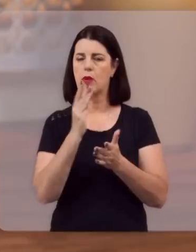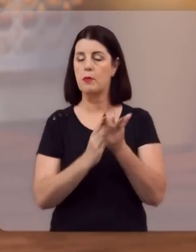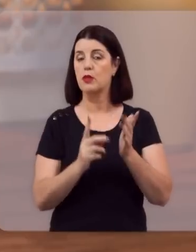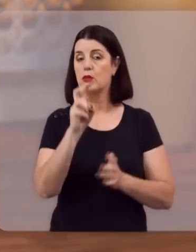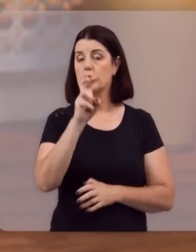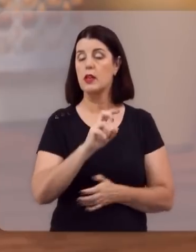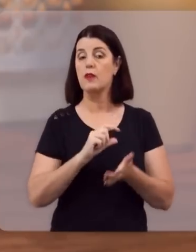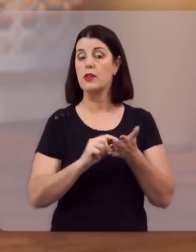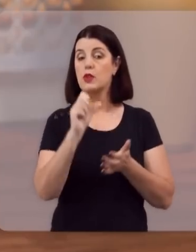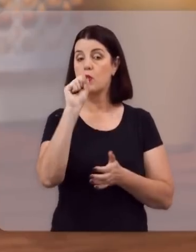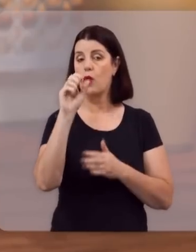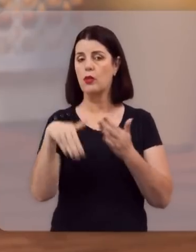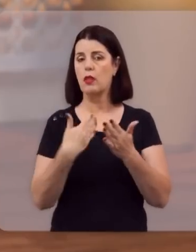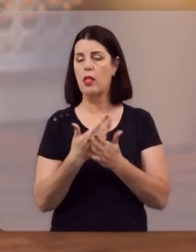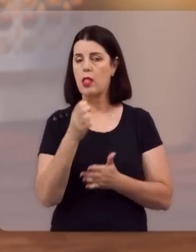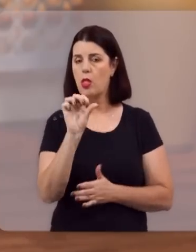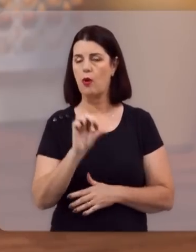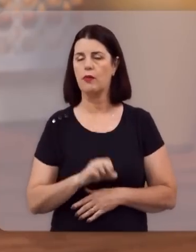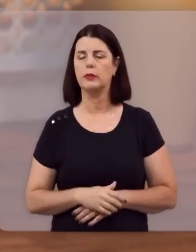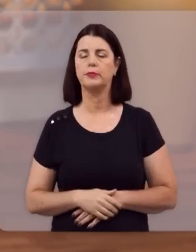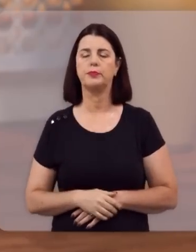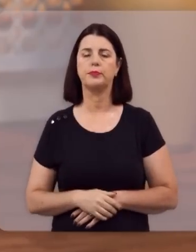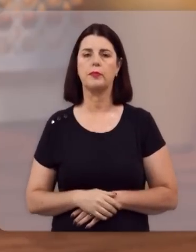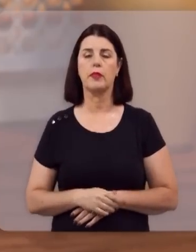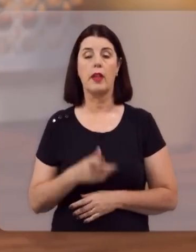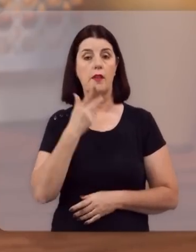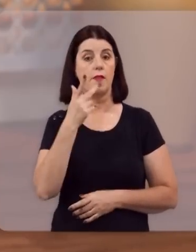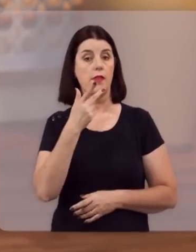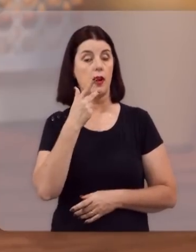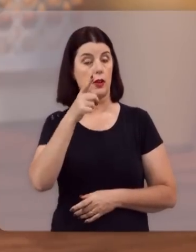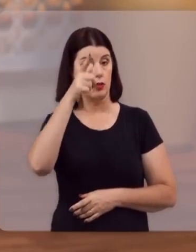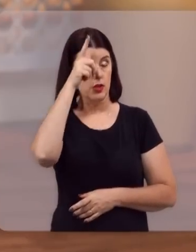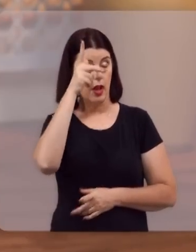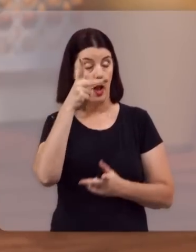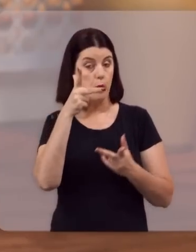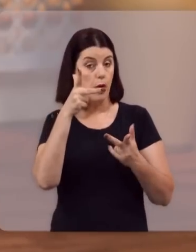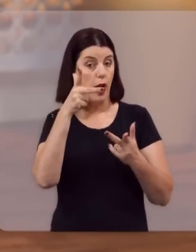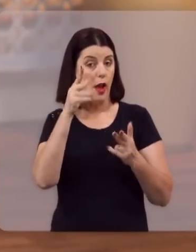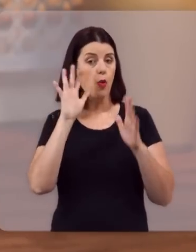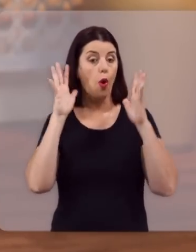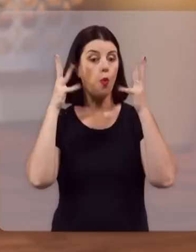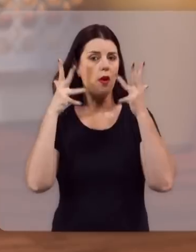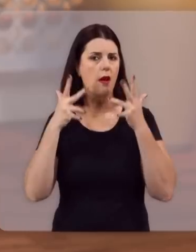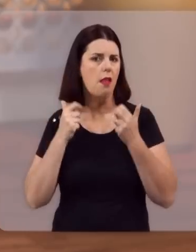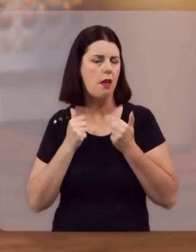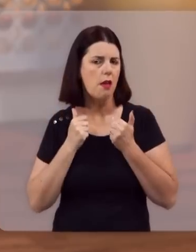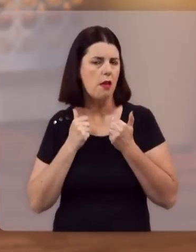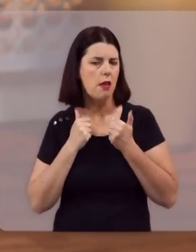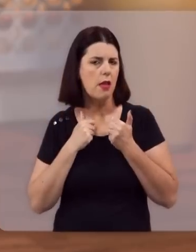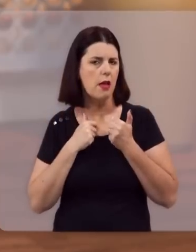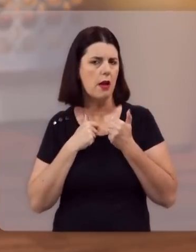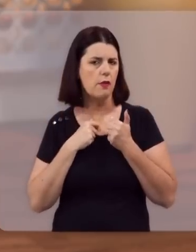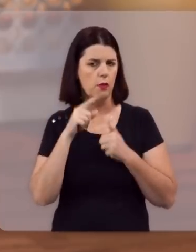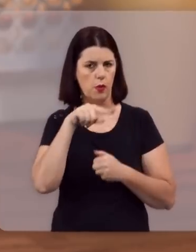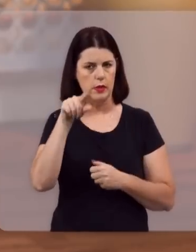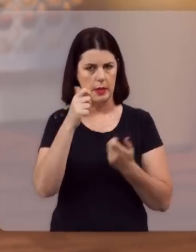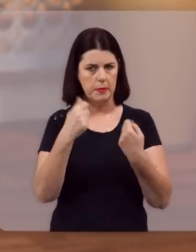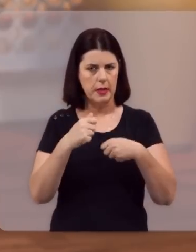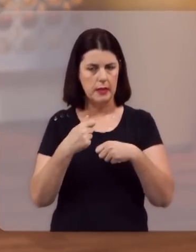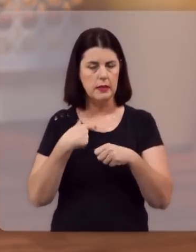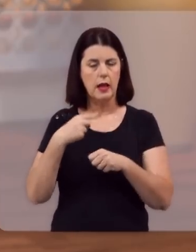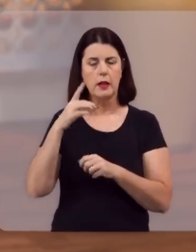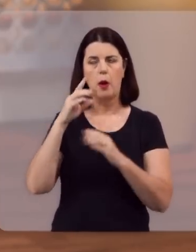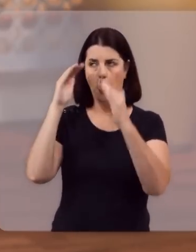capítulo 5, verso 8 e 9, que a Bíblia diz que ele, Satanás, é como um leão, ali a palavra de Deus diz: